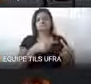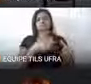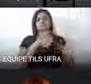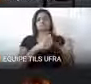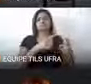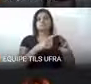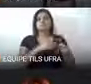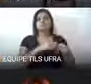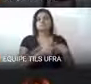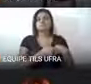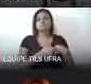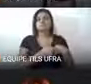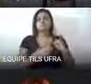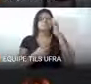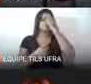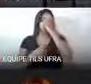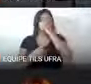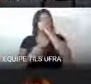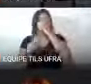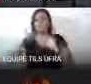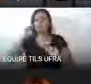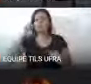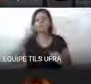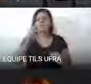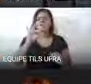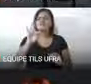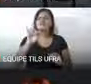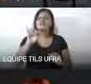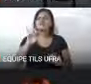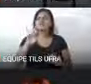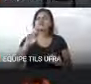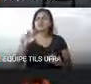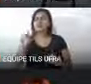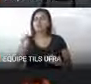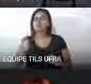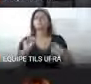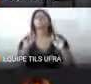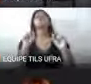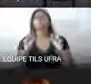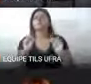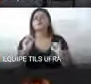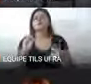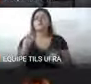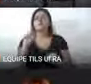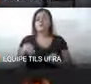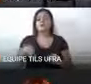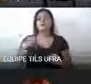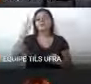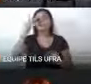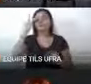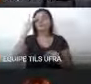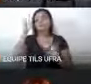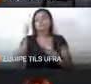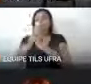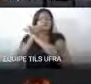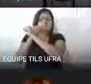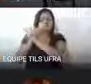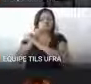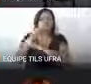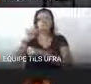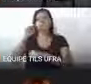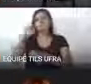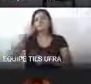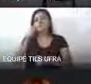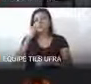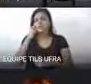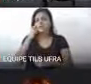a ferro pelo seu senhor. Então, um negro fugitivo. Né? É muito curioso, né? Você estar em